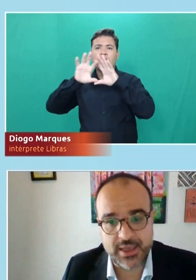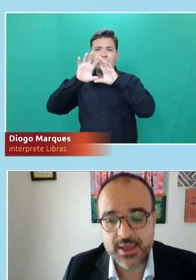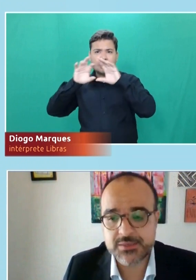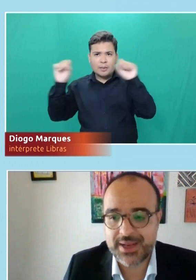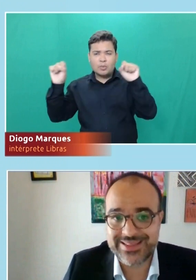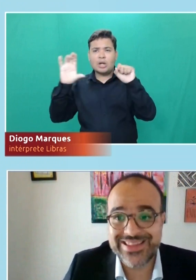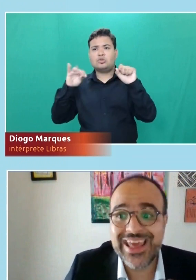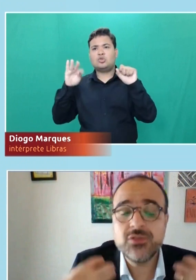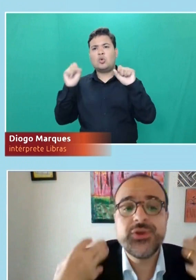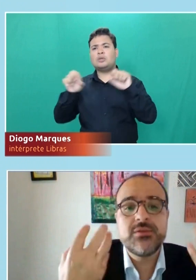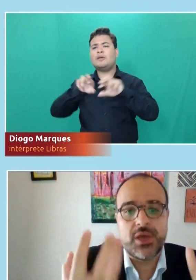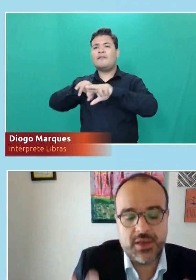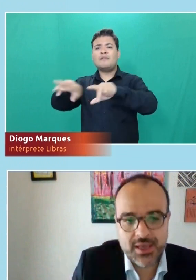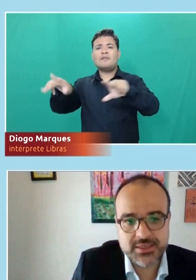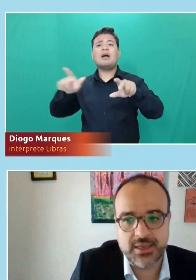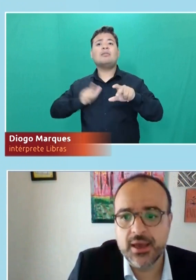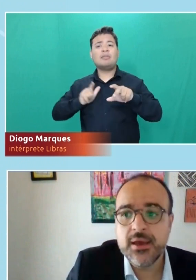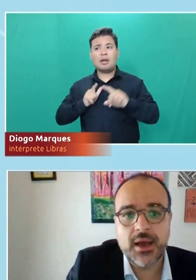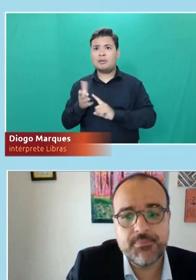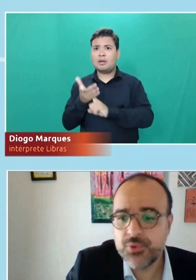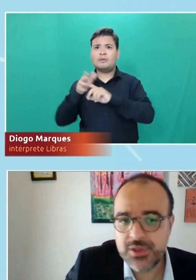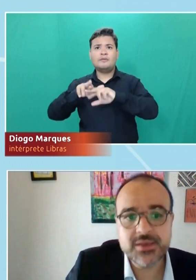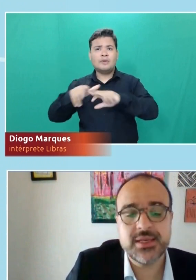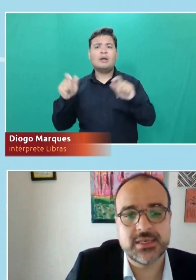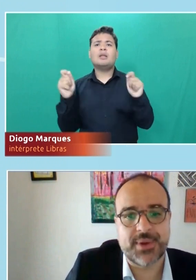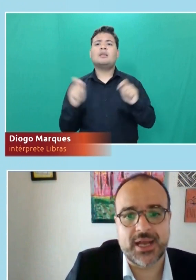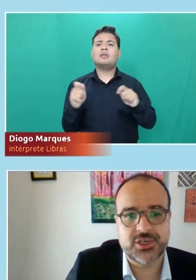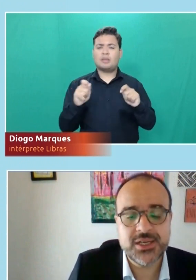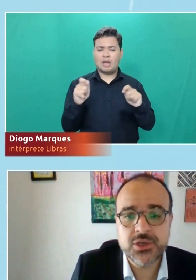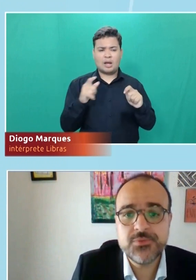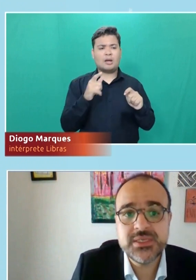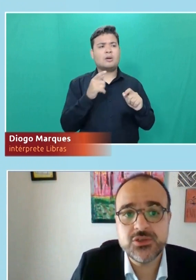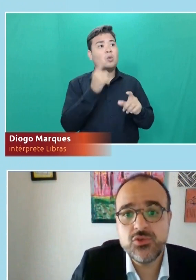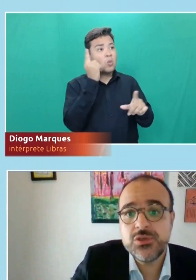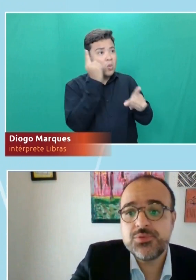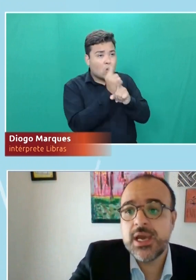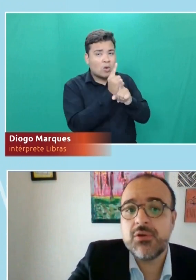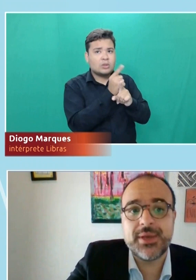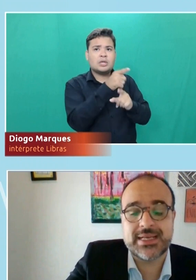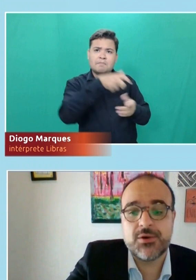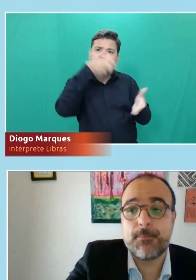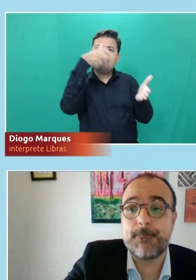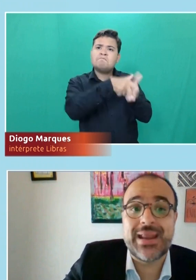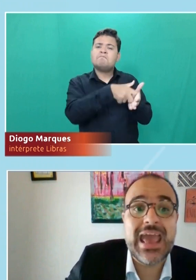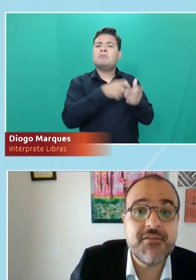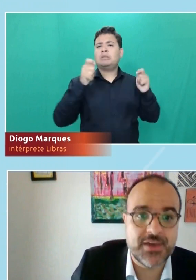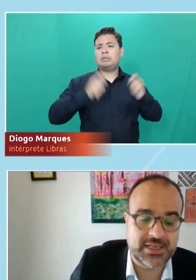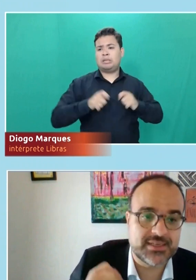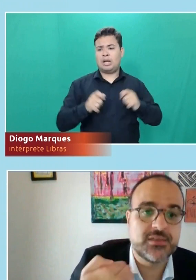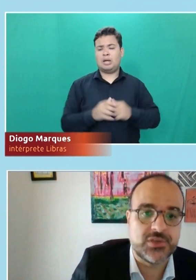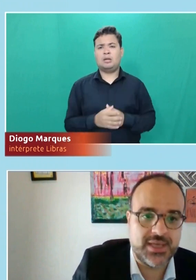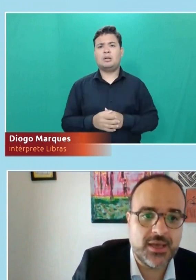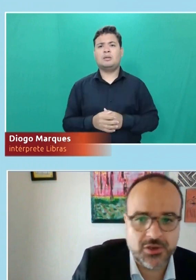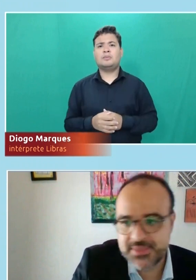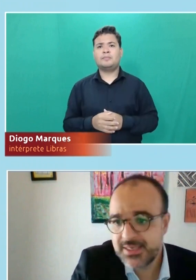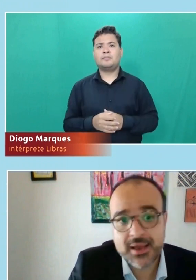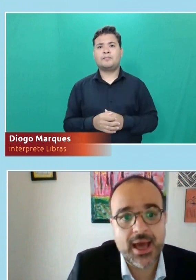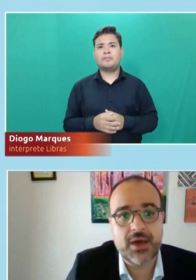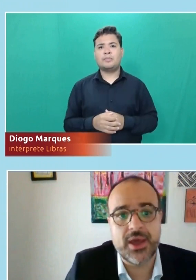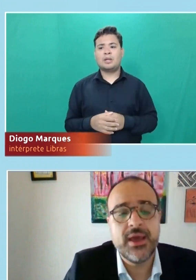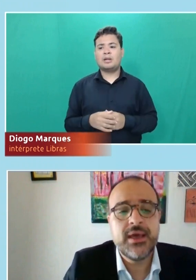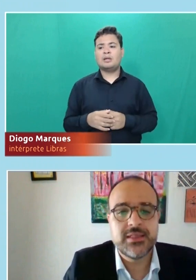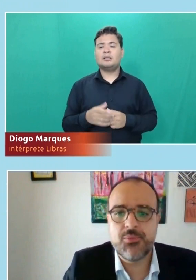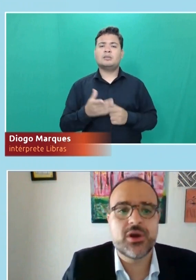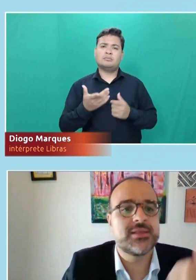do que suficientes para, tendo interesse, punir-se essas práticas. Acho que não precisa de nenhum tipo de regulamentação prévia das redes sociais, o que